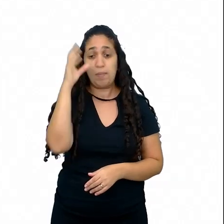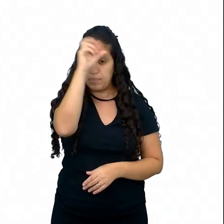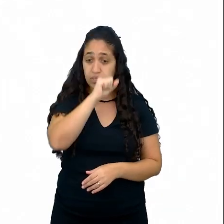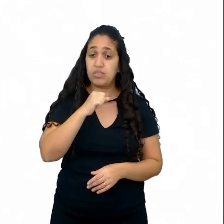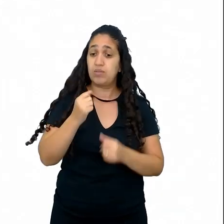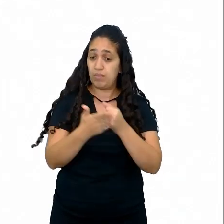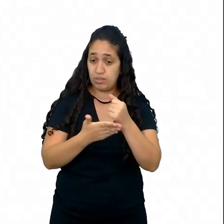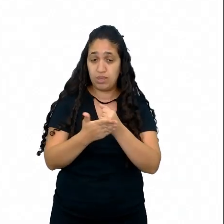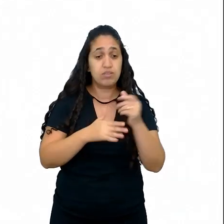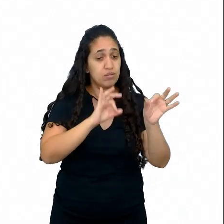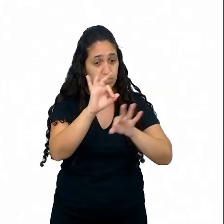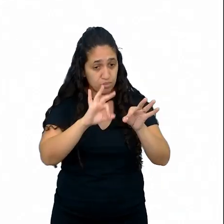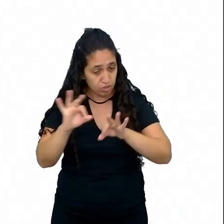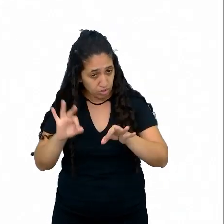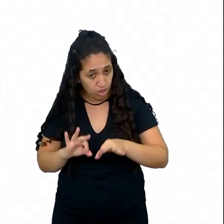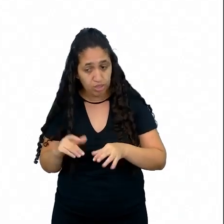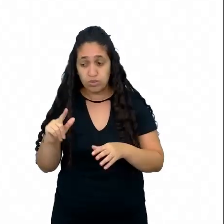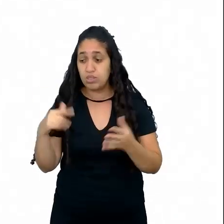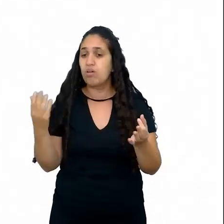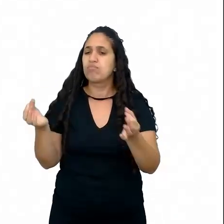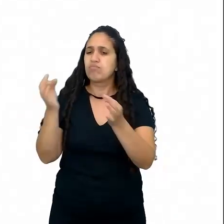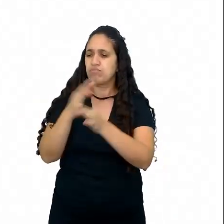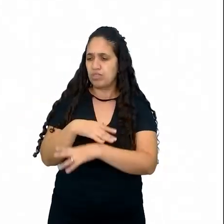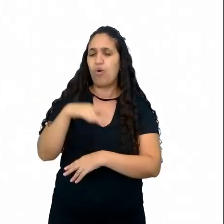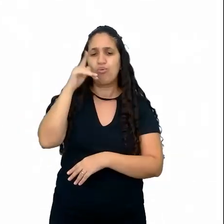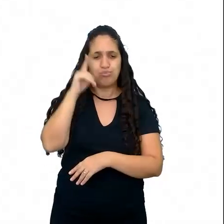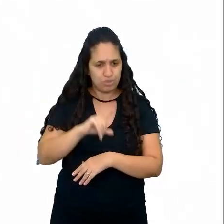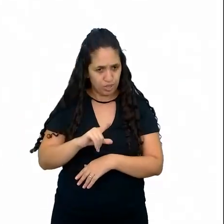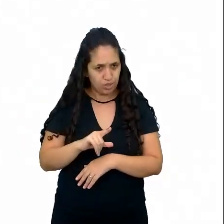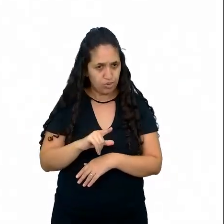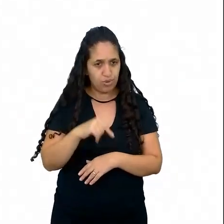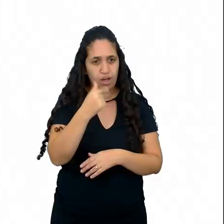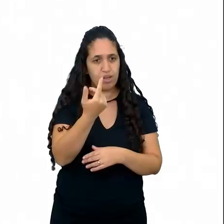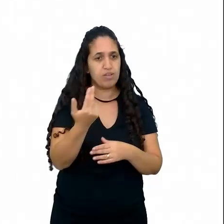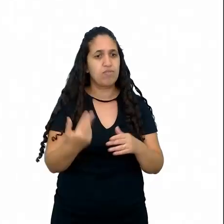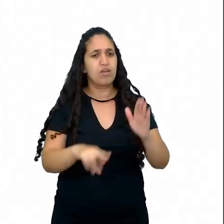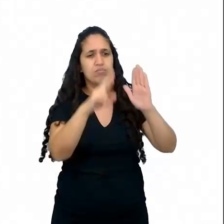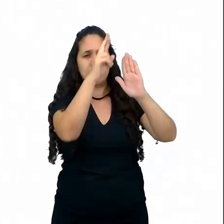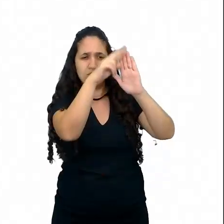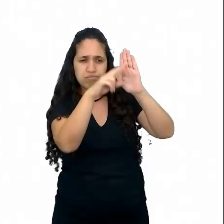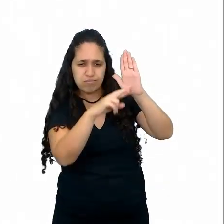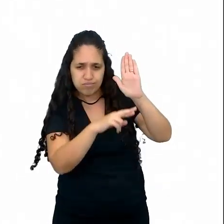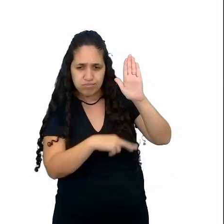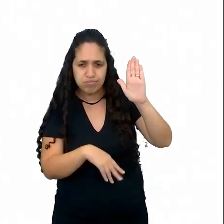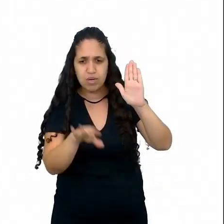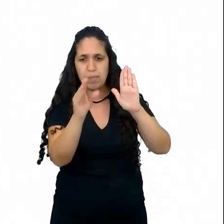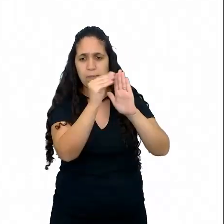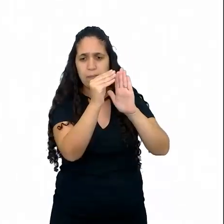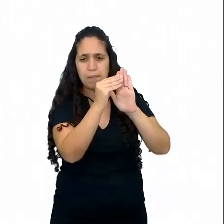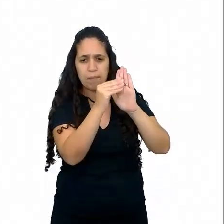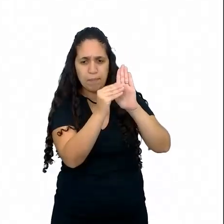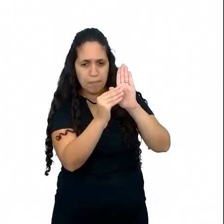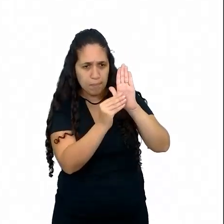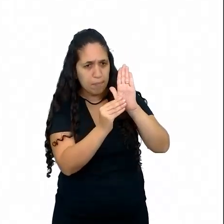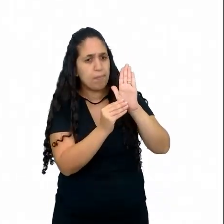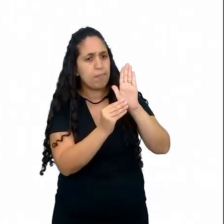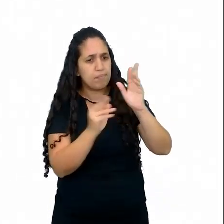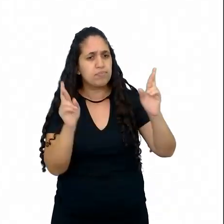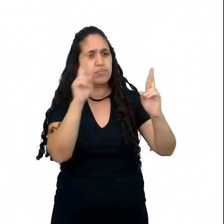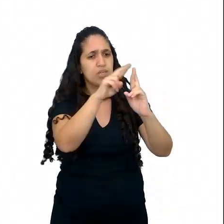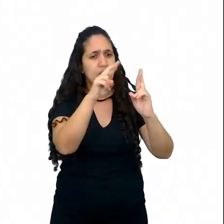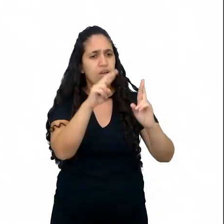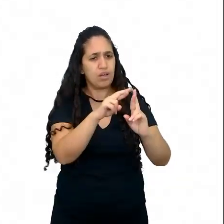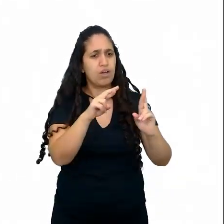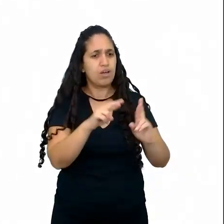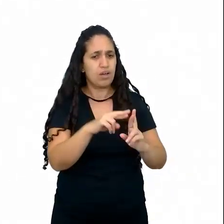Então, ao final, a gente conseguiu trabalhar dessa forma. Então, aí vem a nossa referência bibliográfica para a gente observar aquilo que a gente está